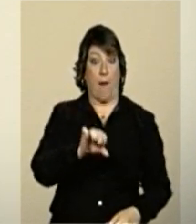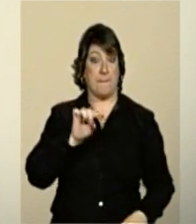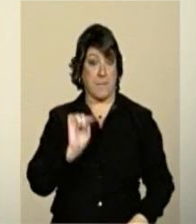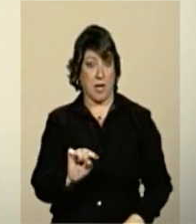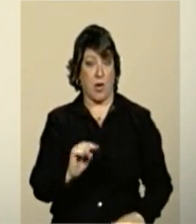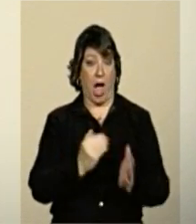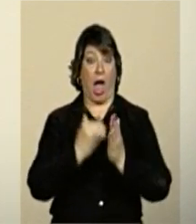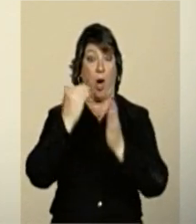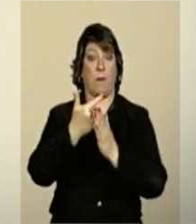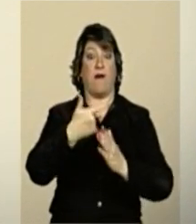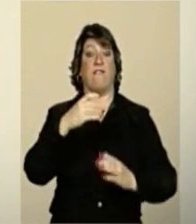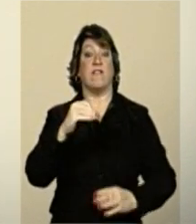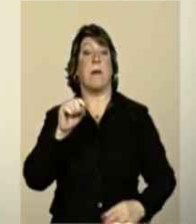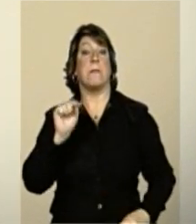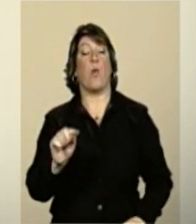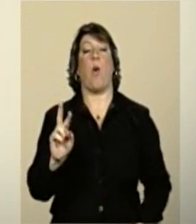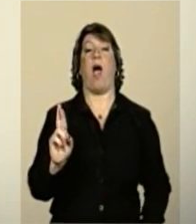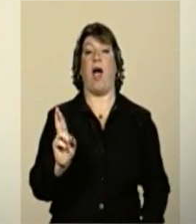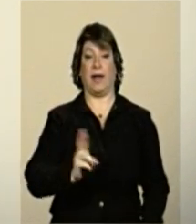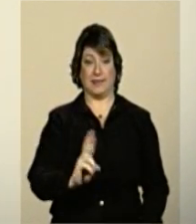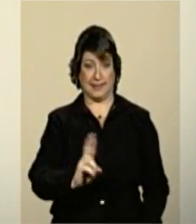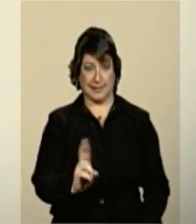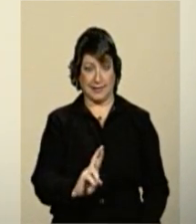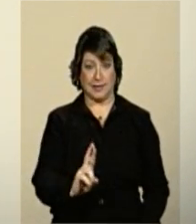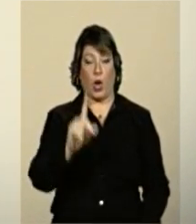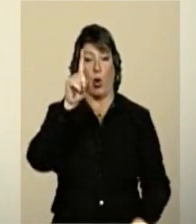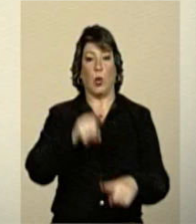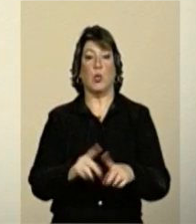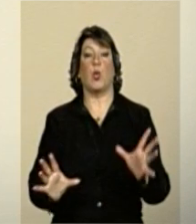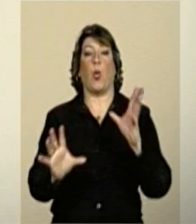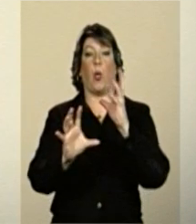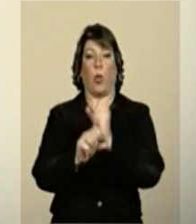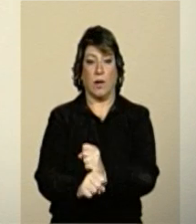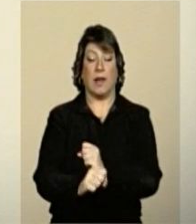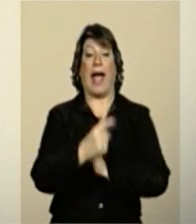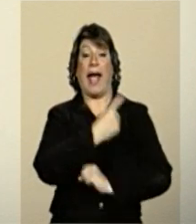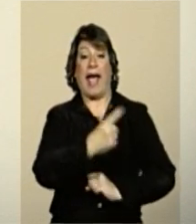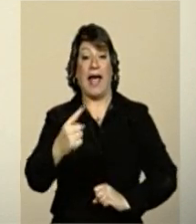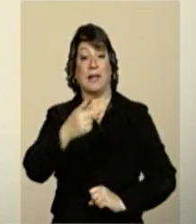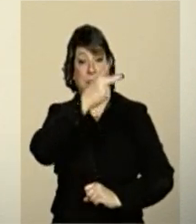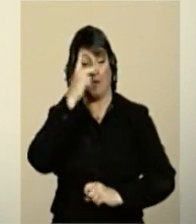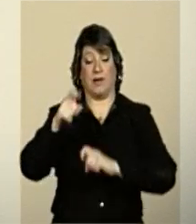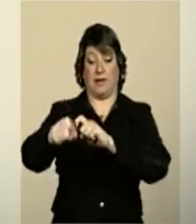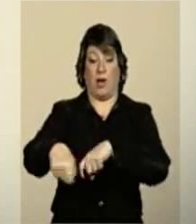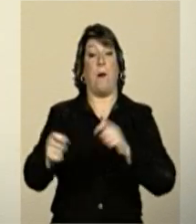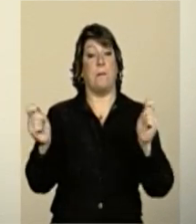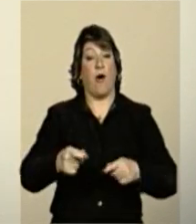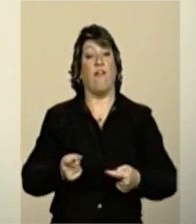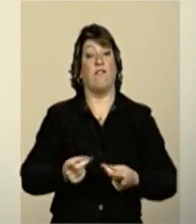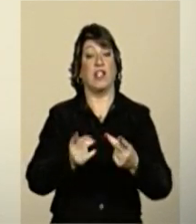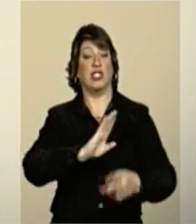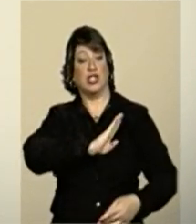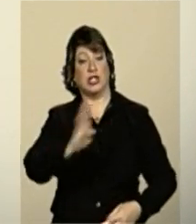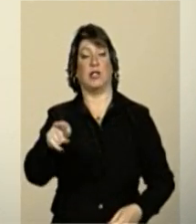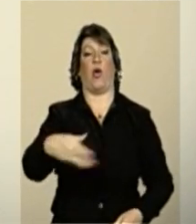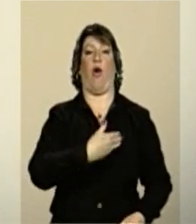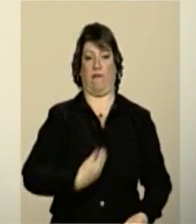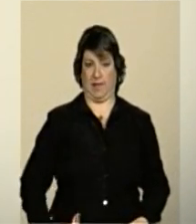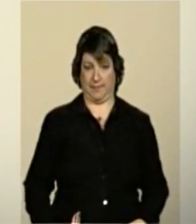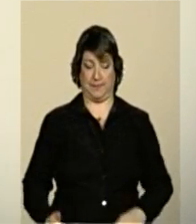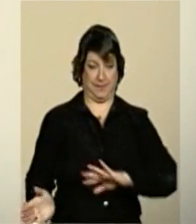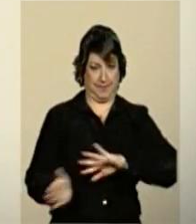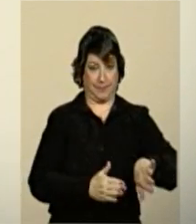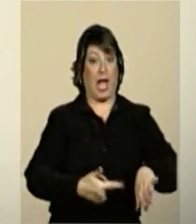mil para 20 mil reais o total que cada agricultor pode vender direto para o governo. A